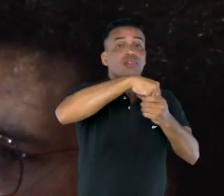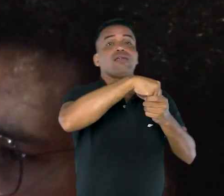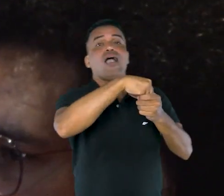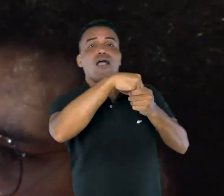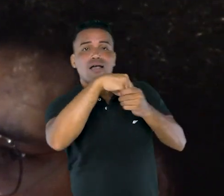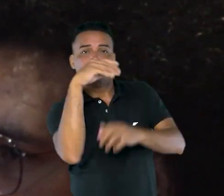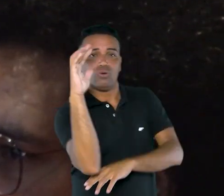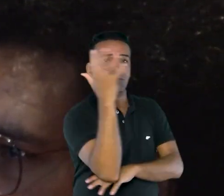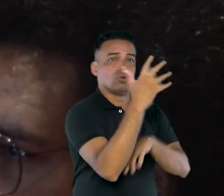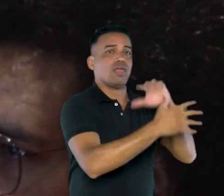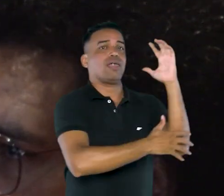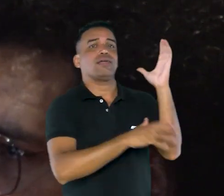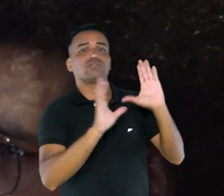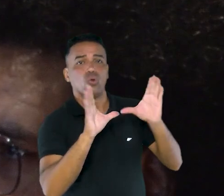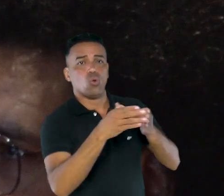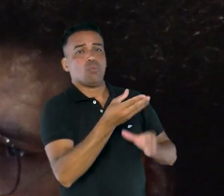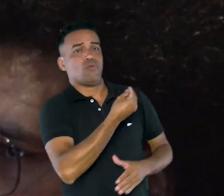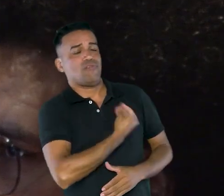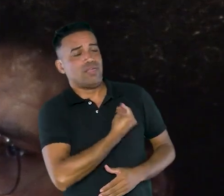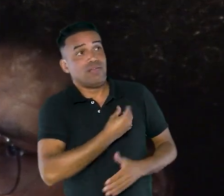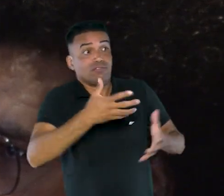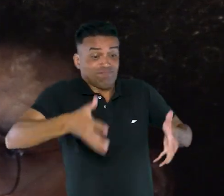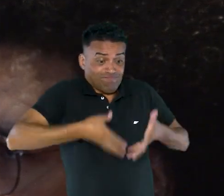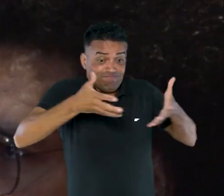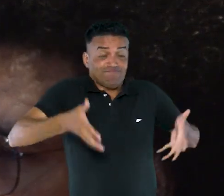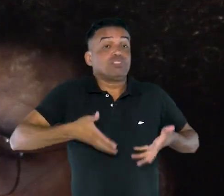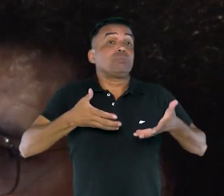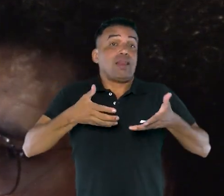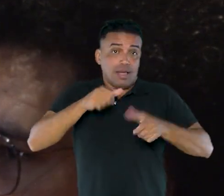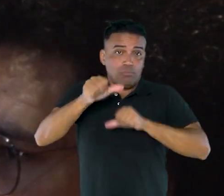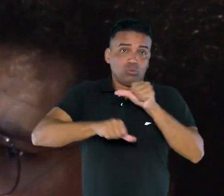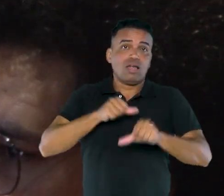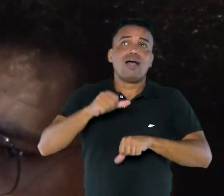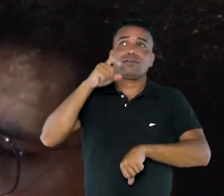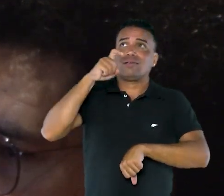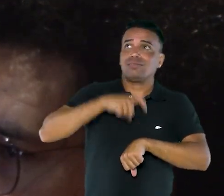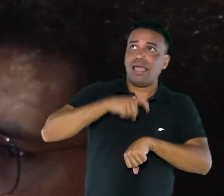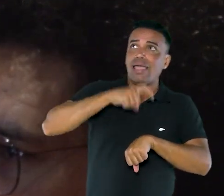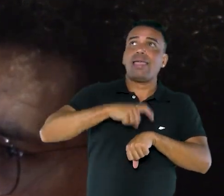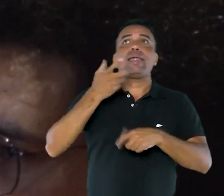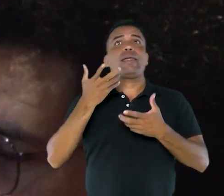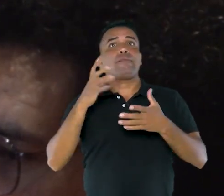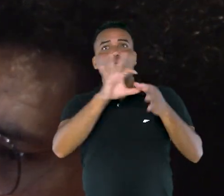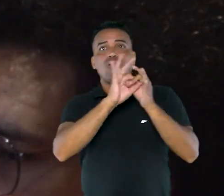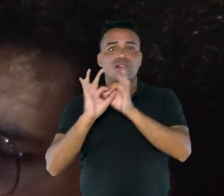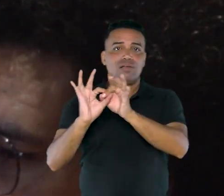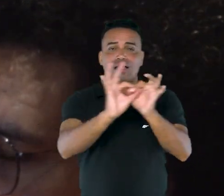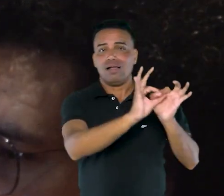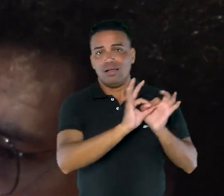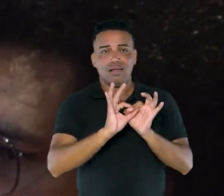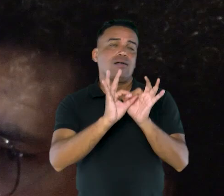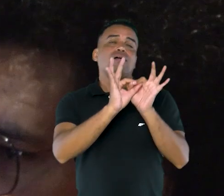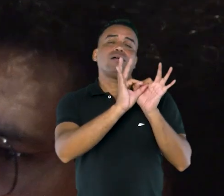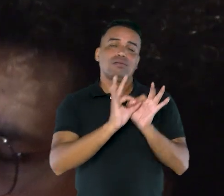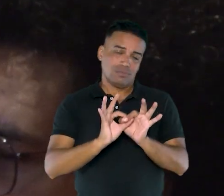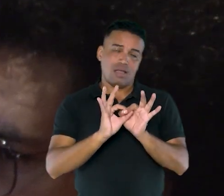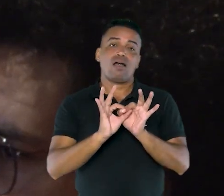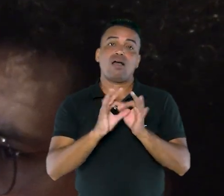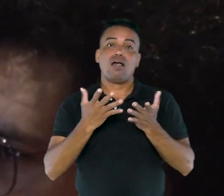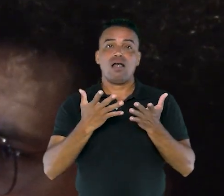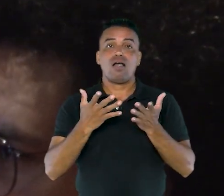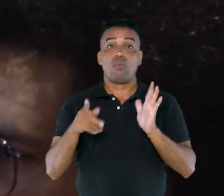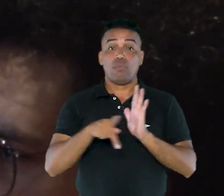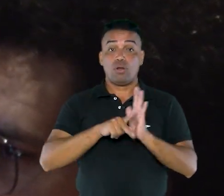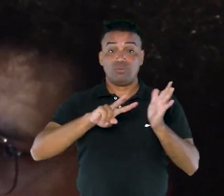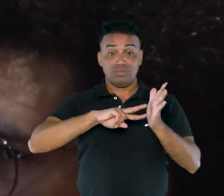de um todo e o tanto que a gente pode se inspirar com isso, né? Com a questão do tempo, com a questão das conexões, né?